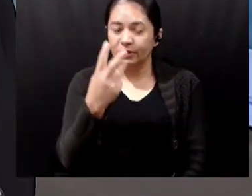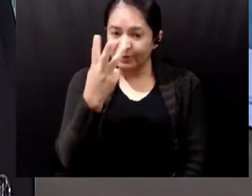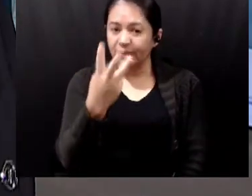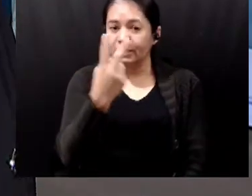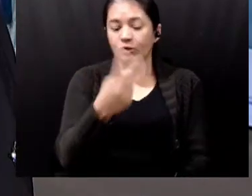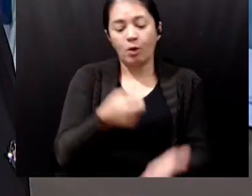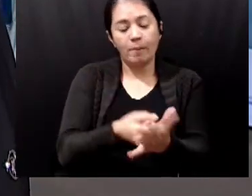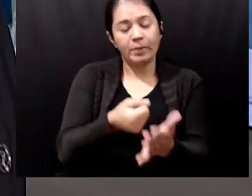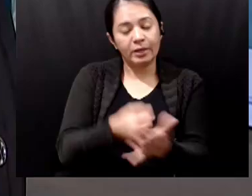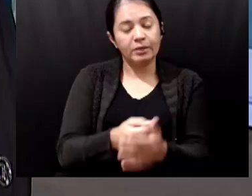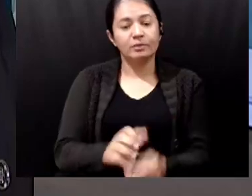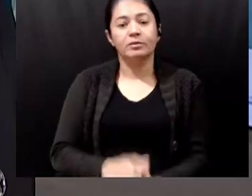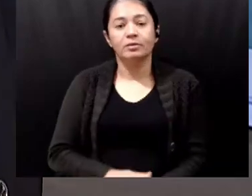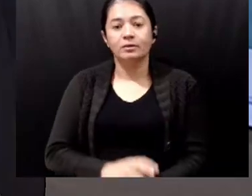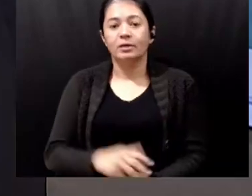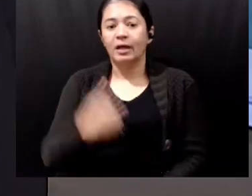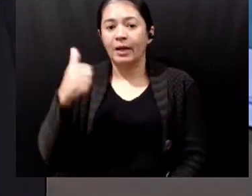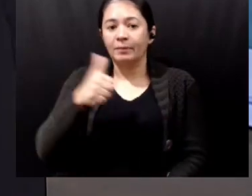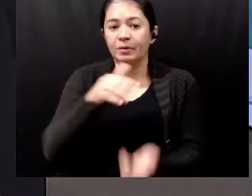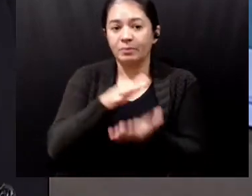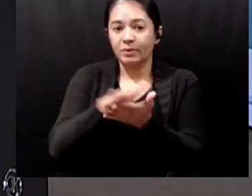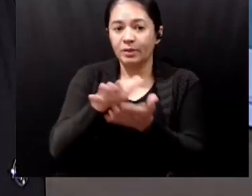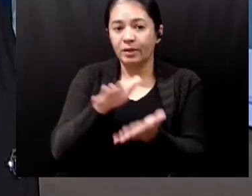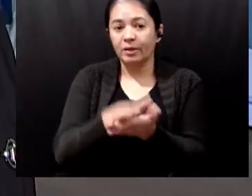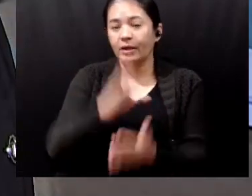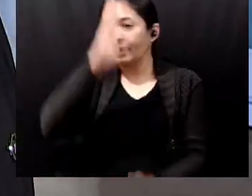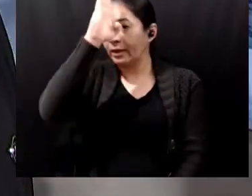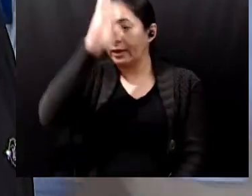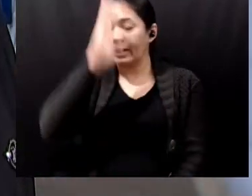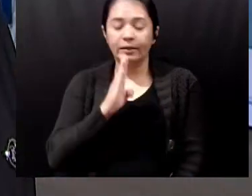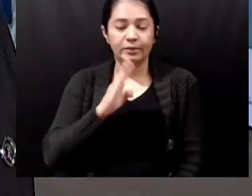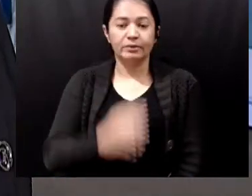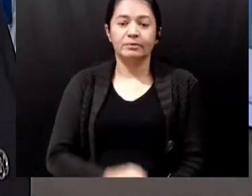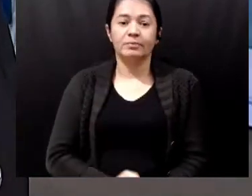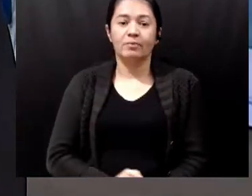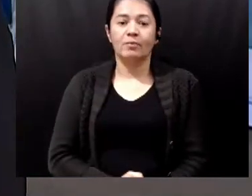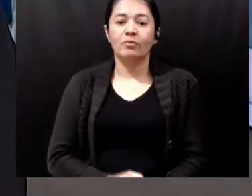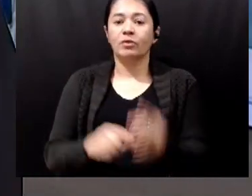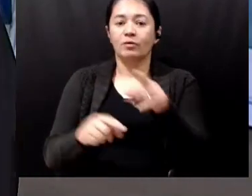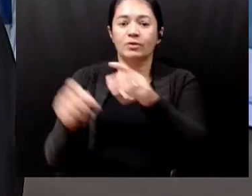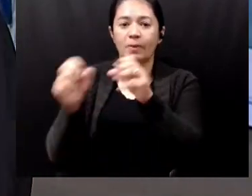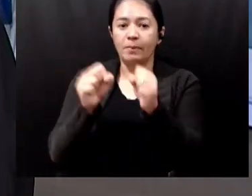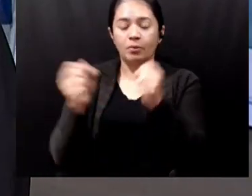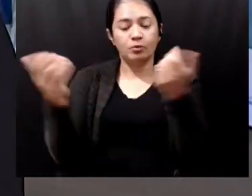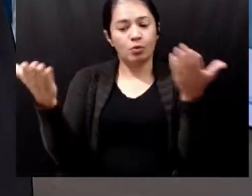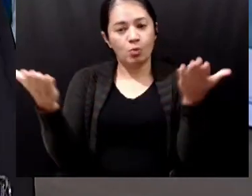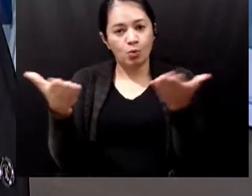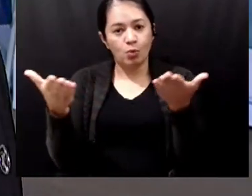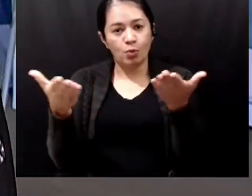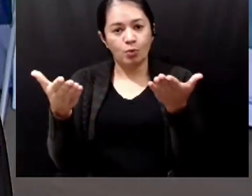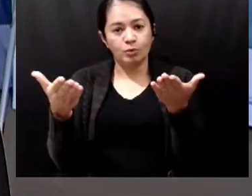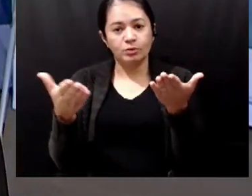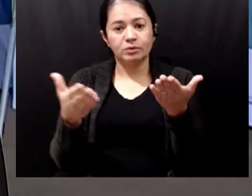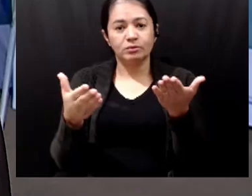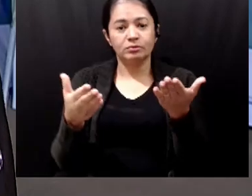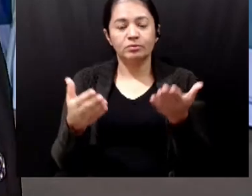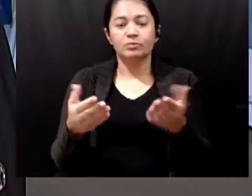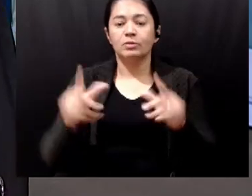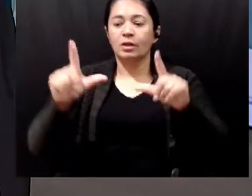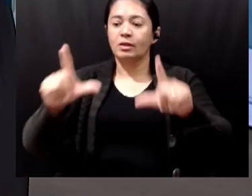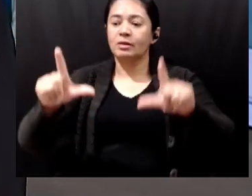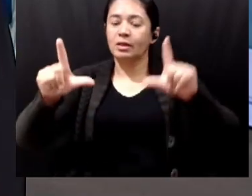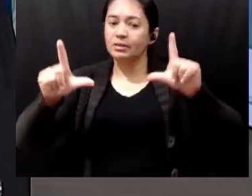primeira emissão dele é gratuita, então você pode vir hoje com a certidão de